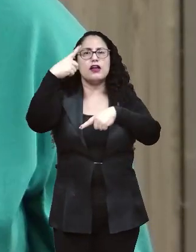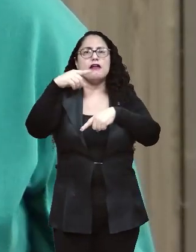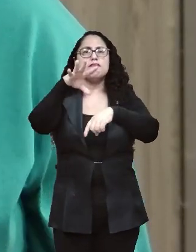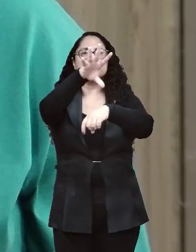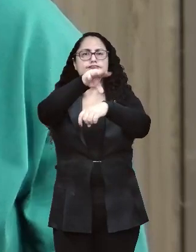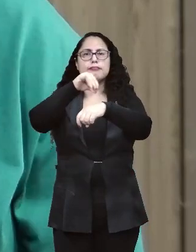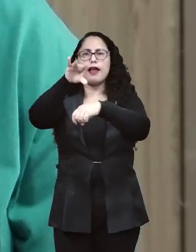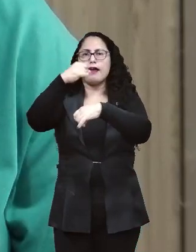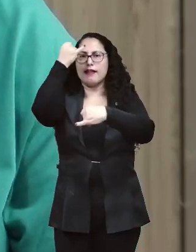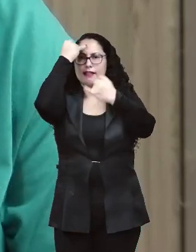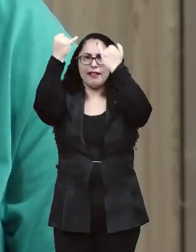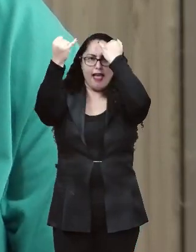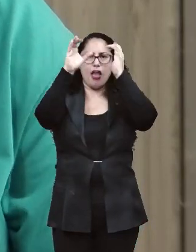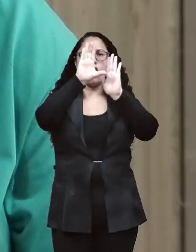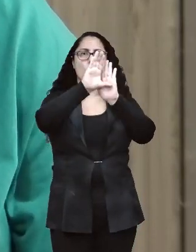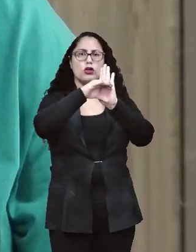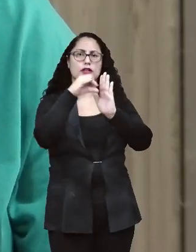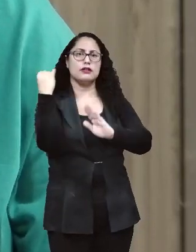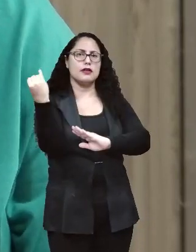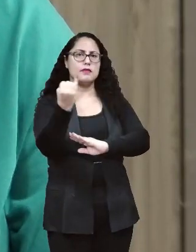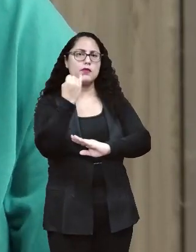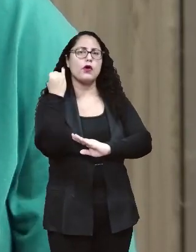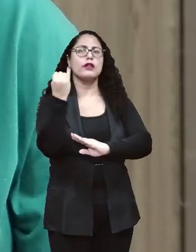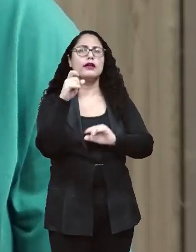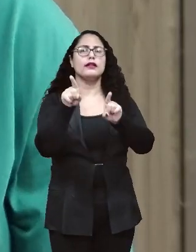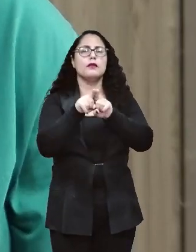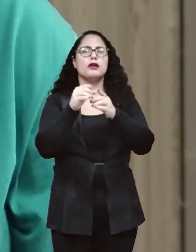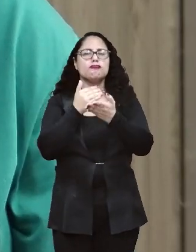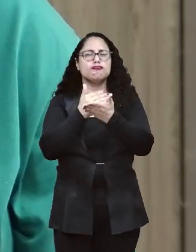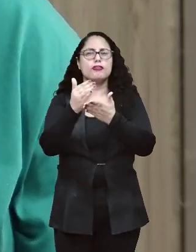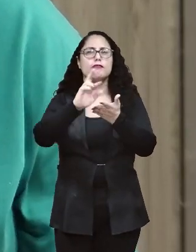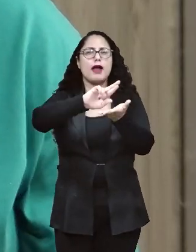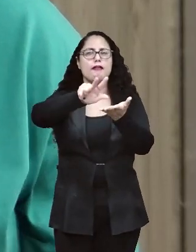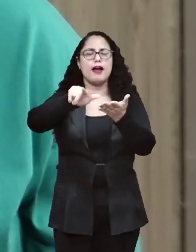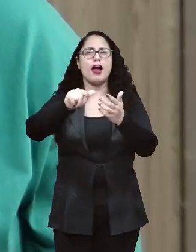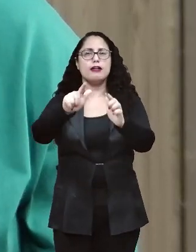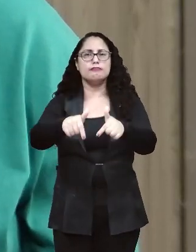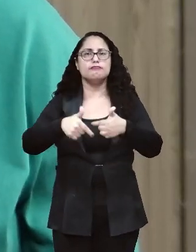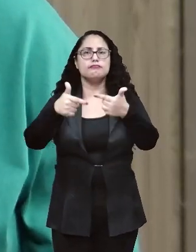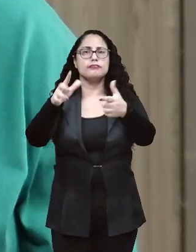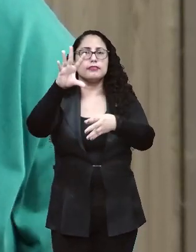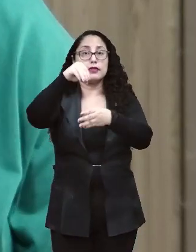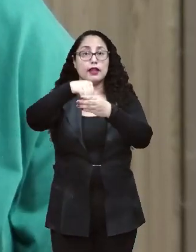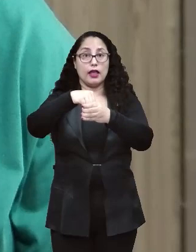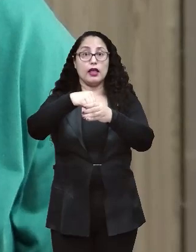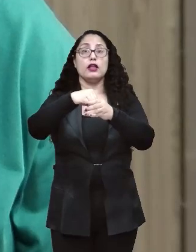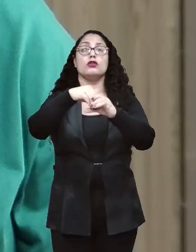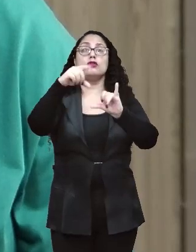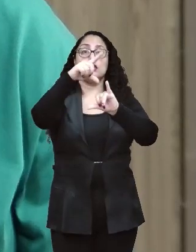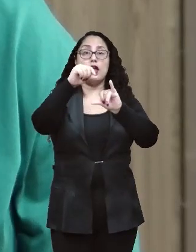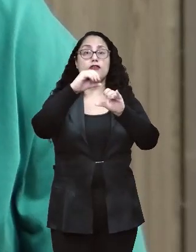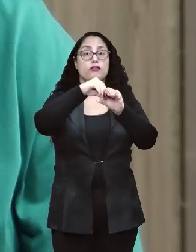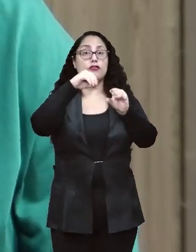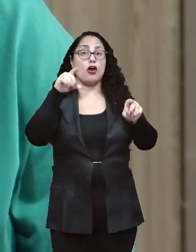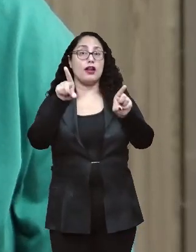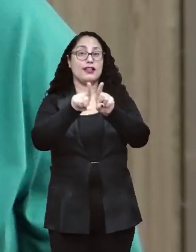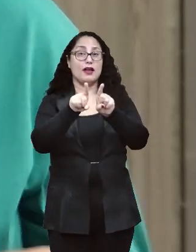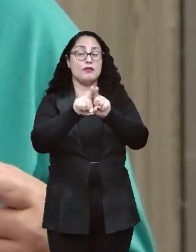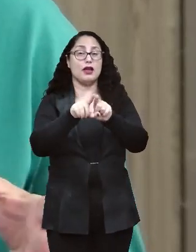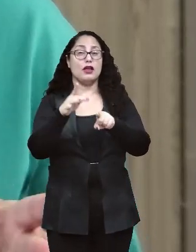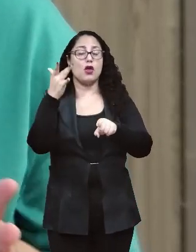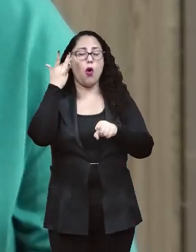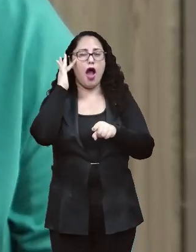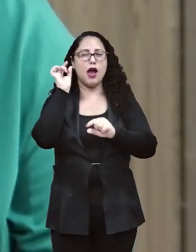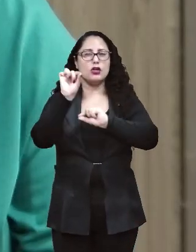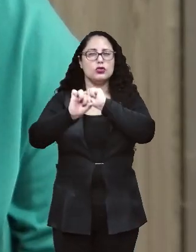ideias, vários conceitos importantes, várias iniciativas importantes, tanto dentro quanto fora do IFB. E acho que o